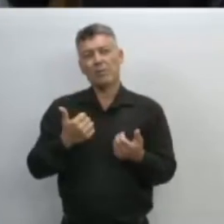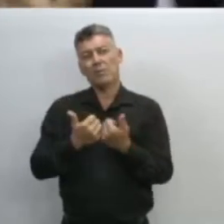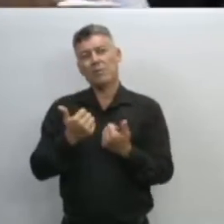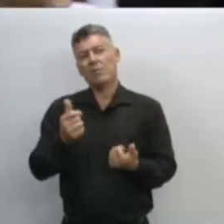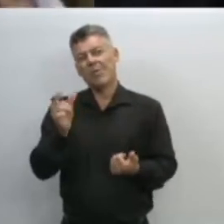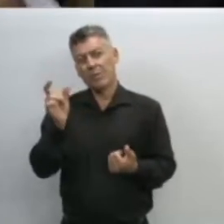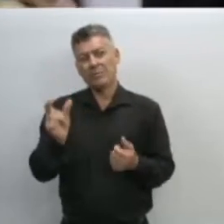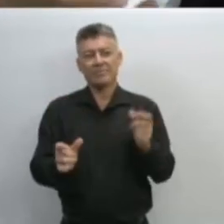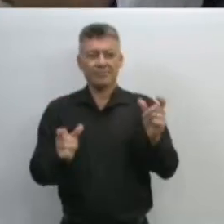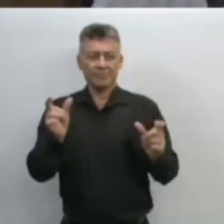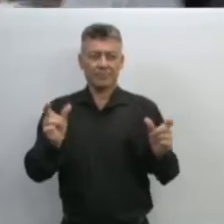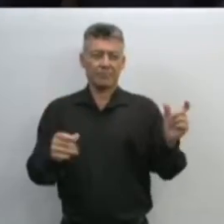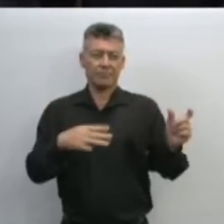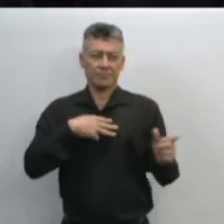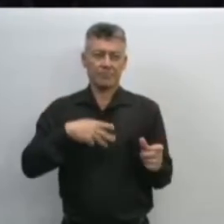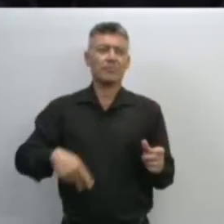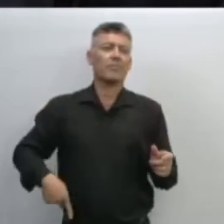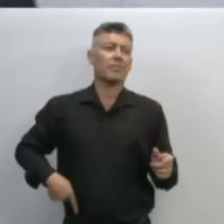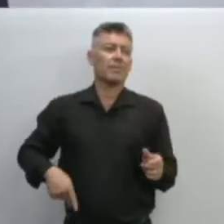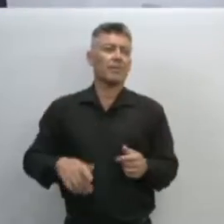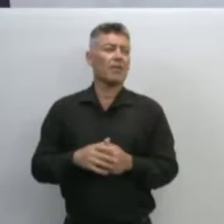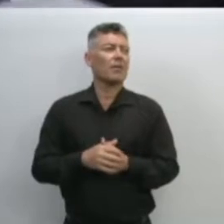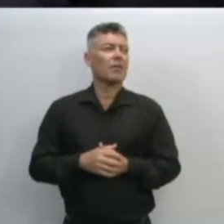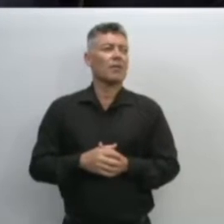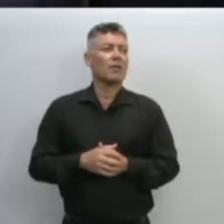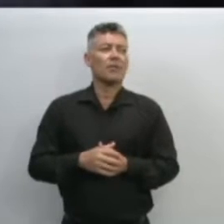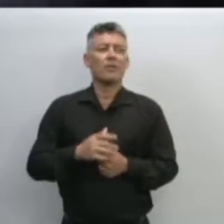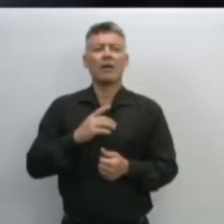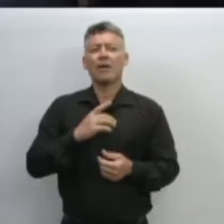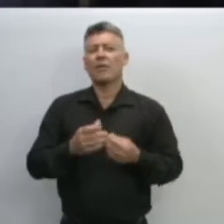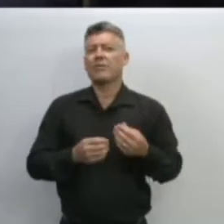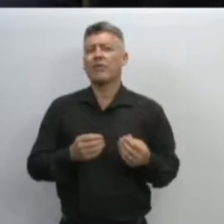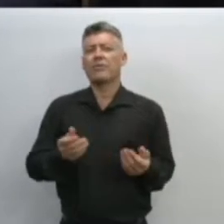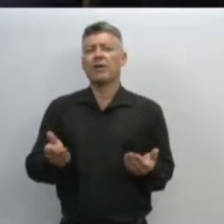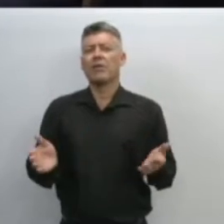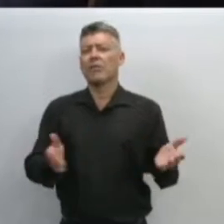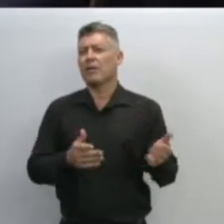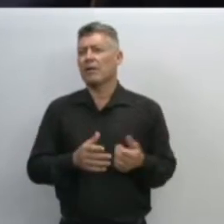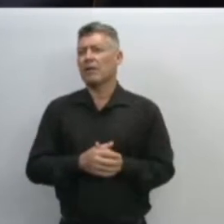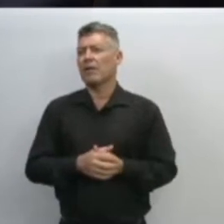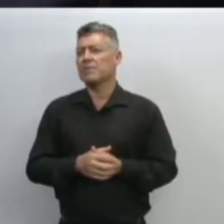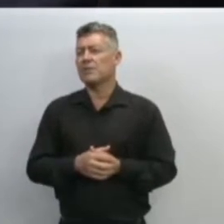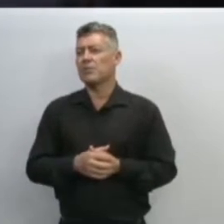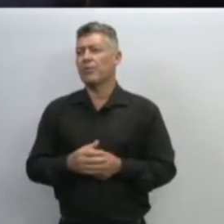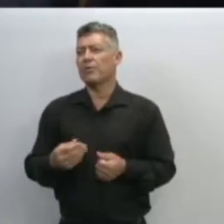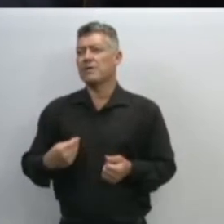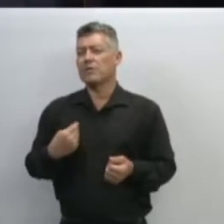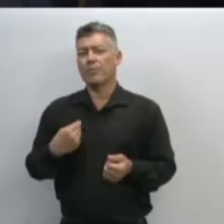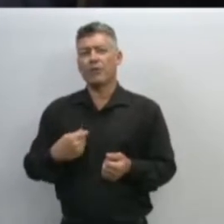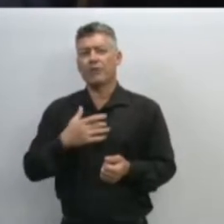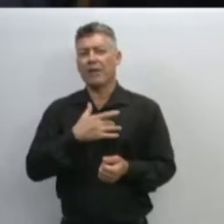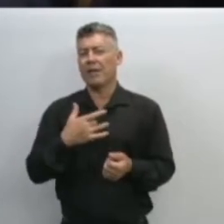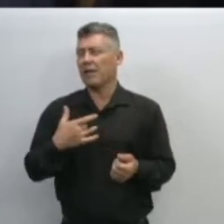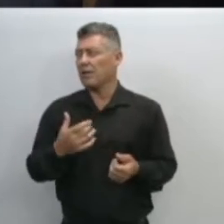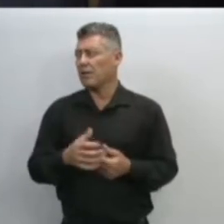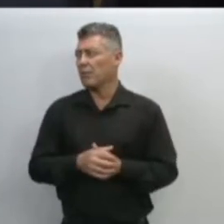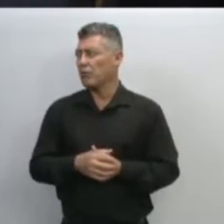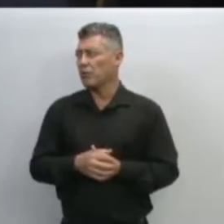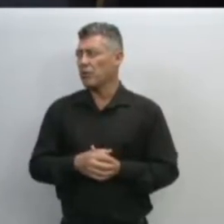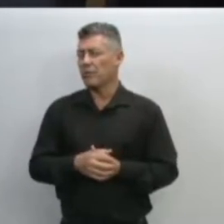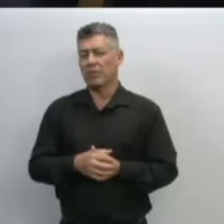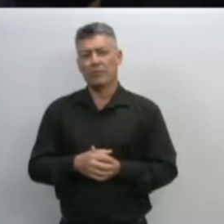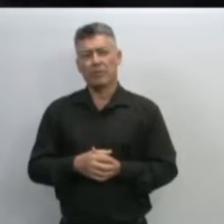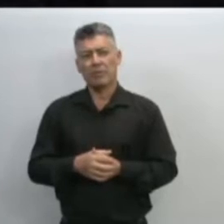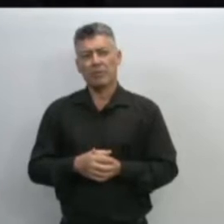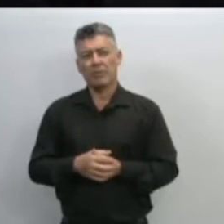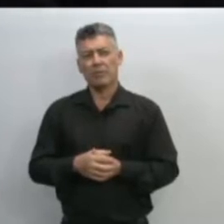membros do Ministério Público para se desatar esse nó e para que, de fato, haja um termo de cooperação, município, estado, para